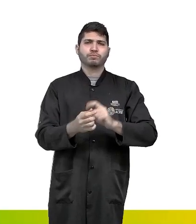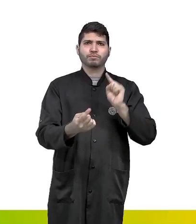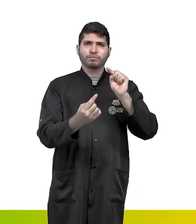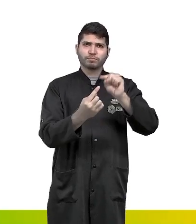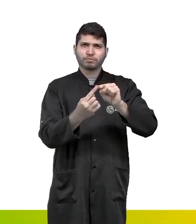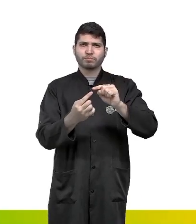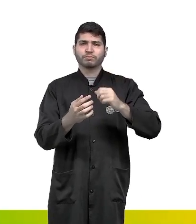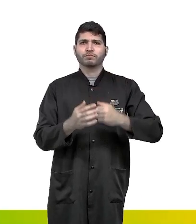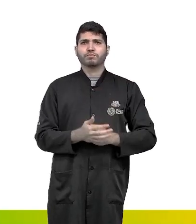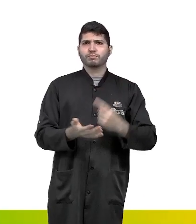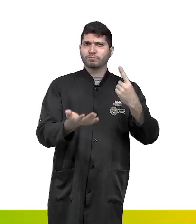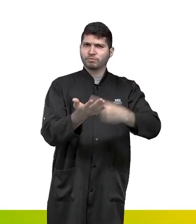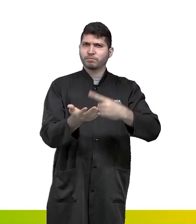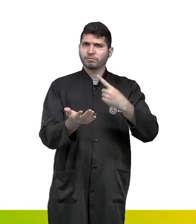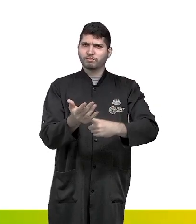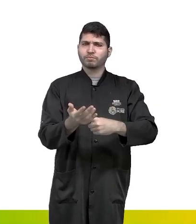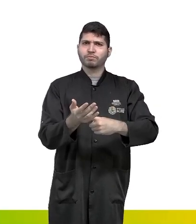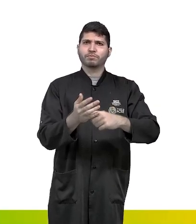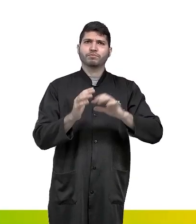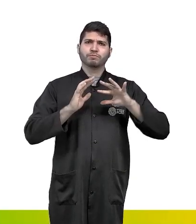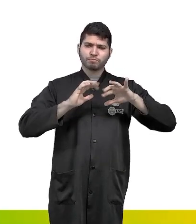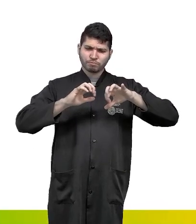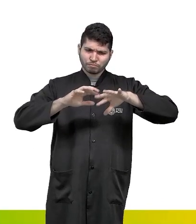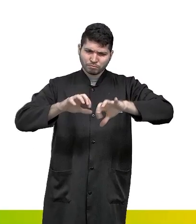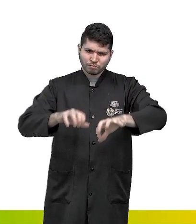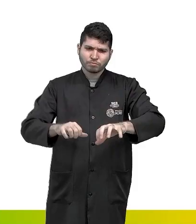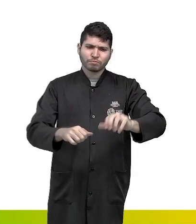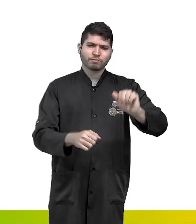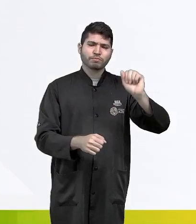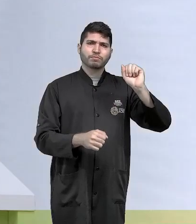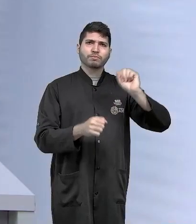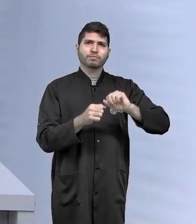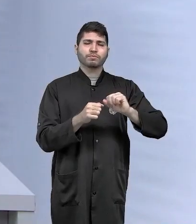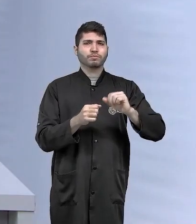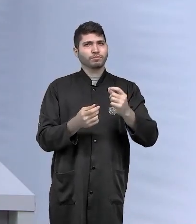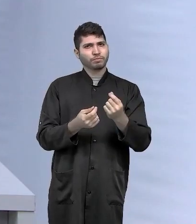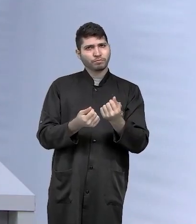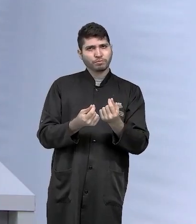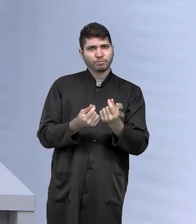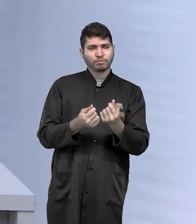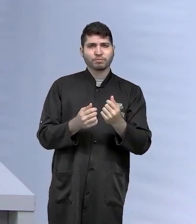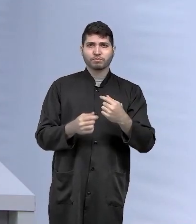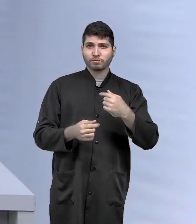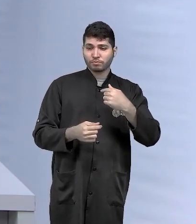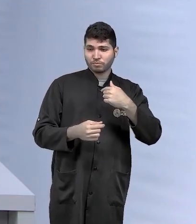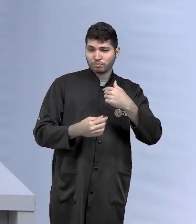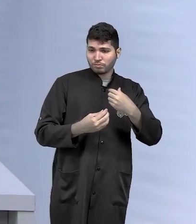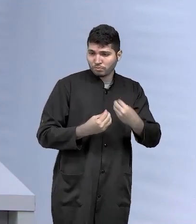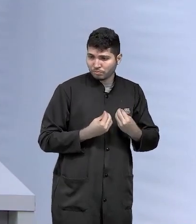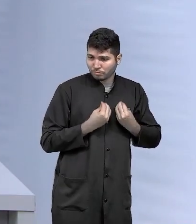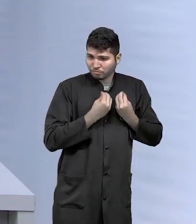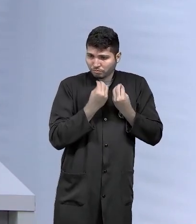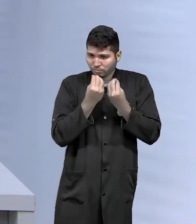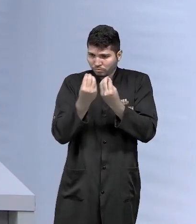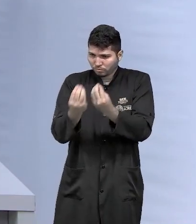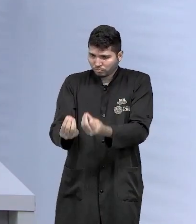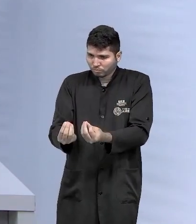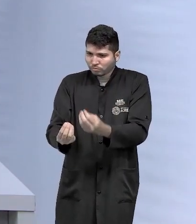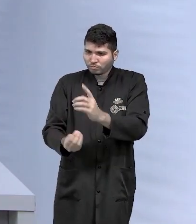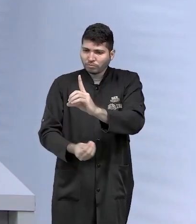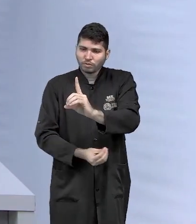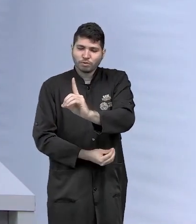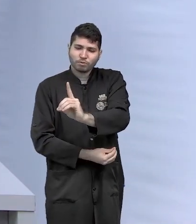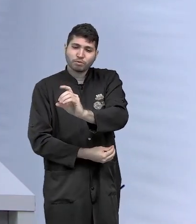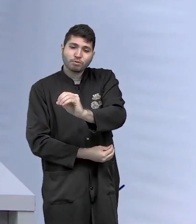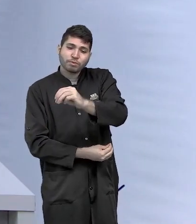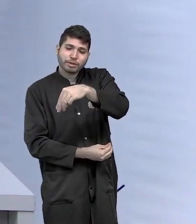e de cultivá-la e explorá-las economicamente. Então, eu dou a terra a um donatário, estou doando